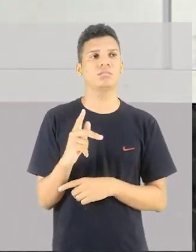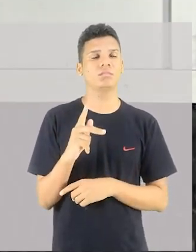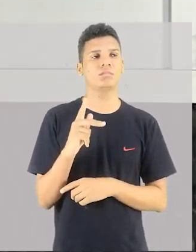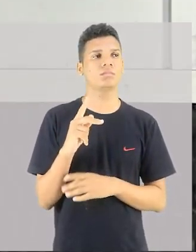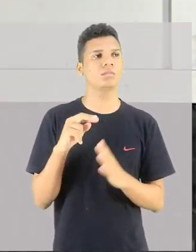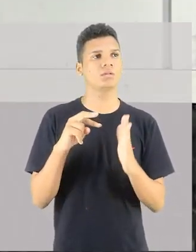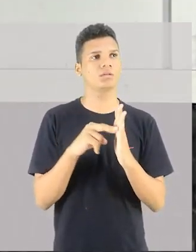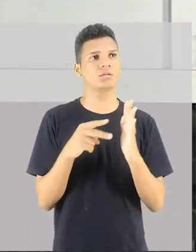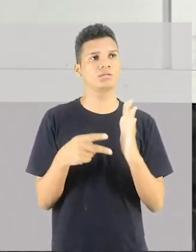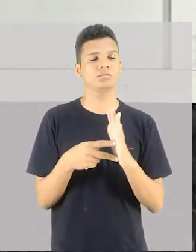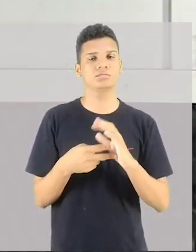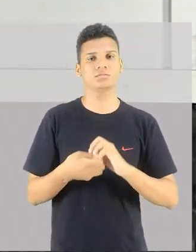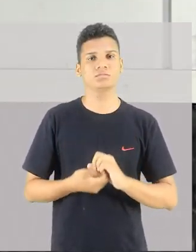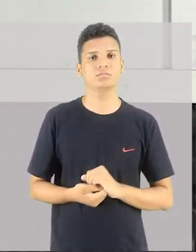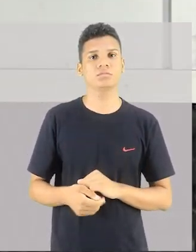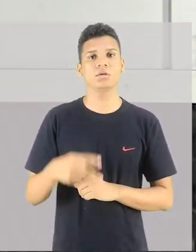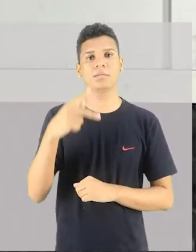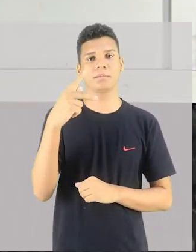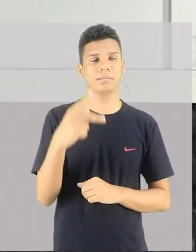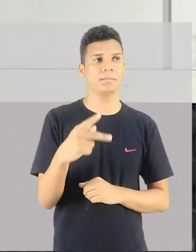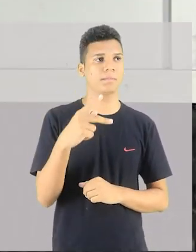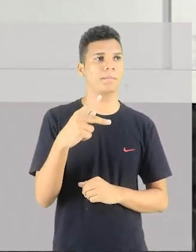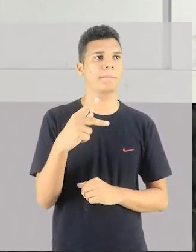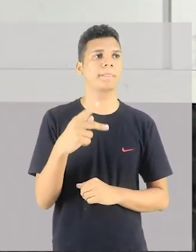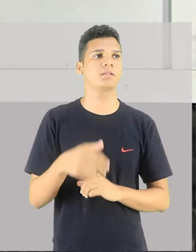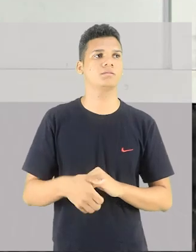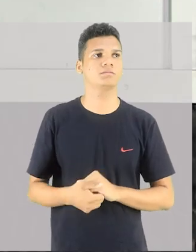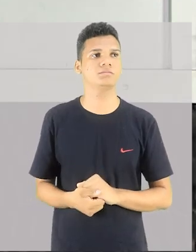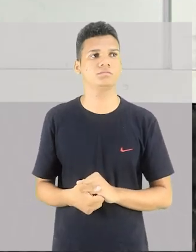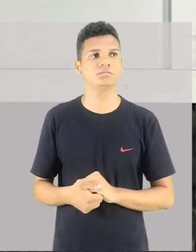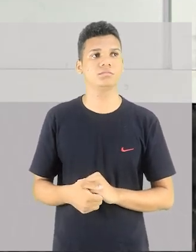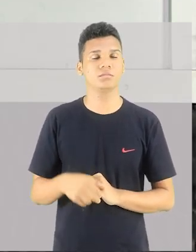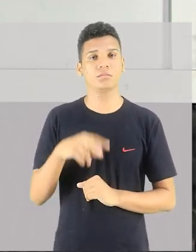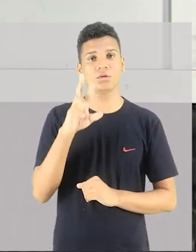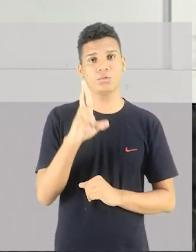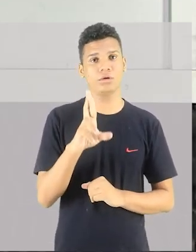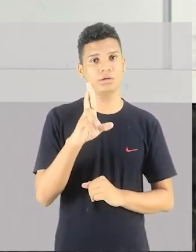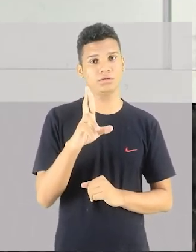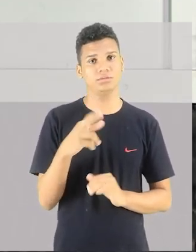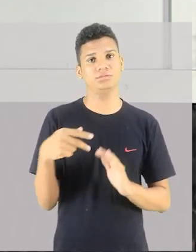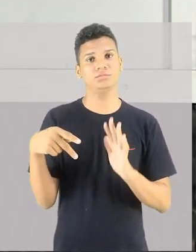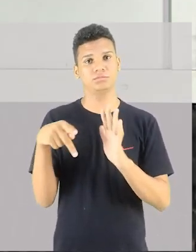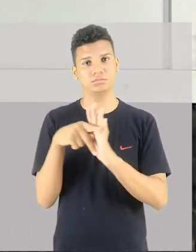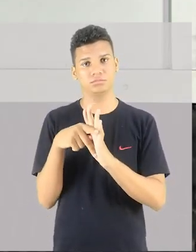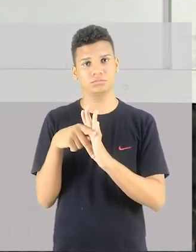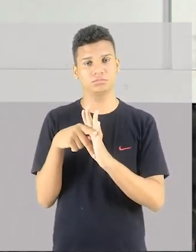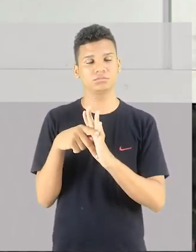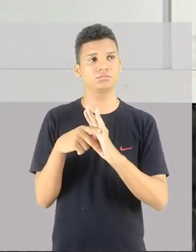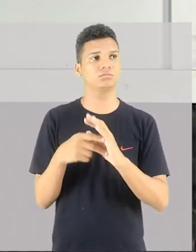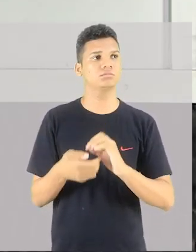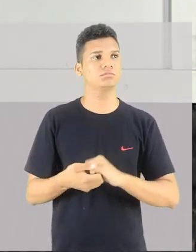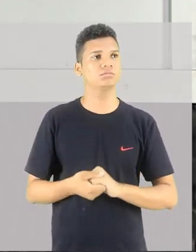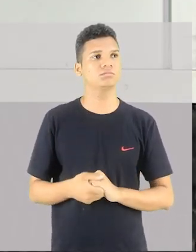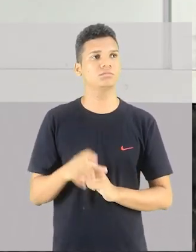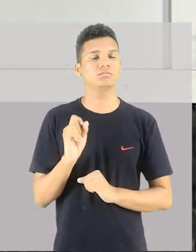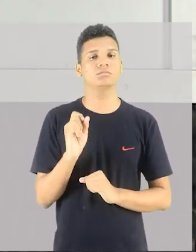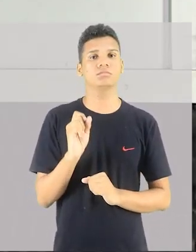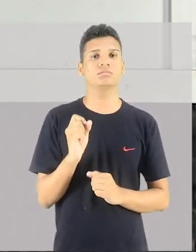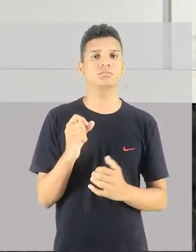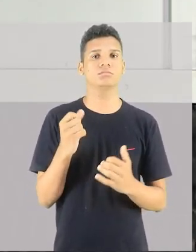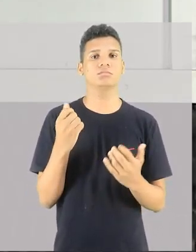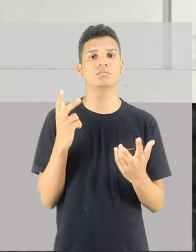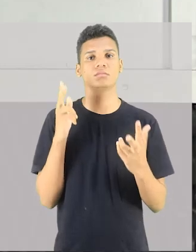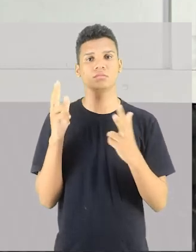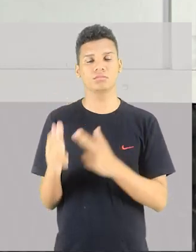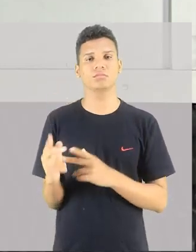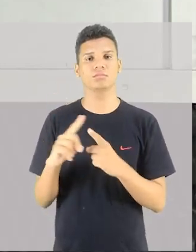Quad então pi rzinho ao quadrado vai ser igual